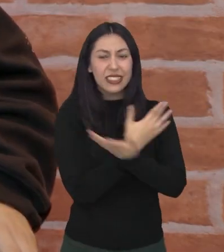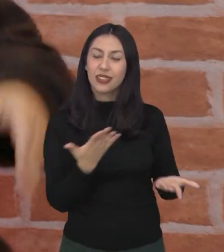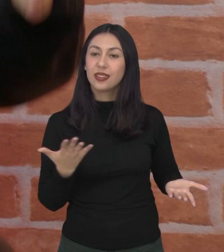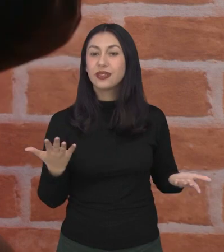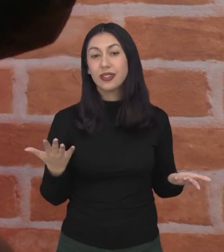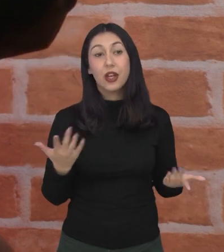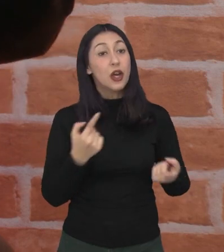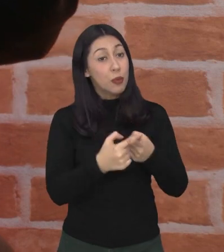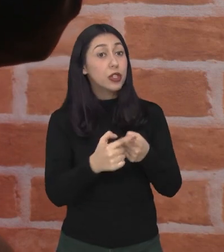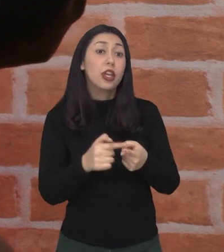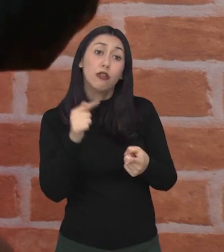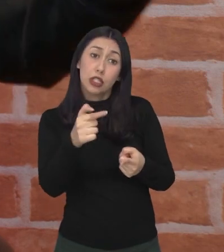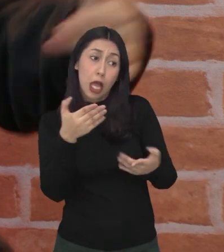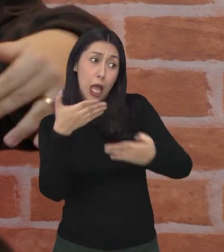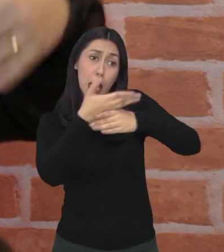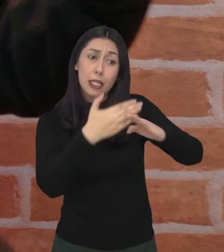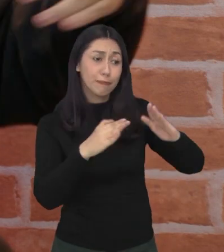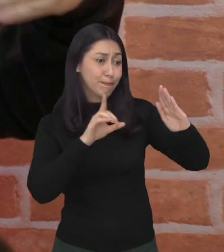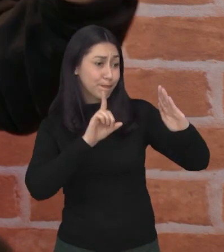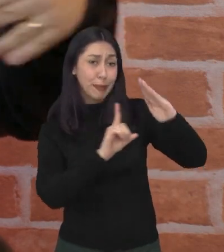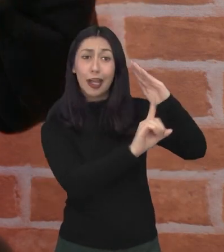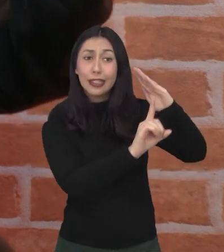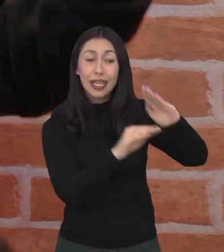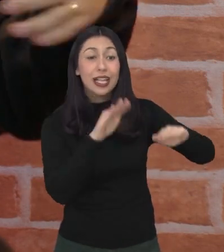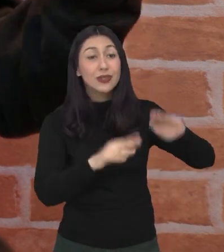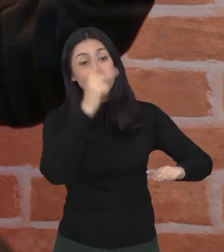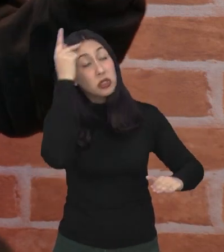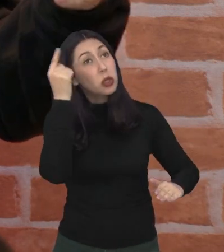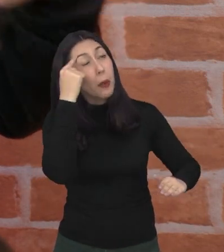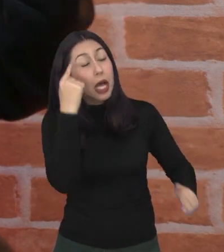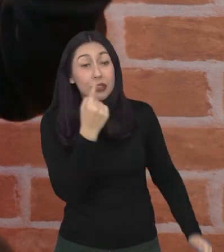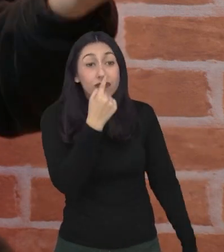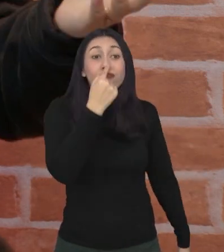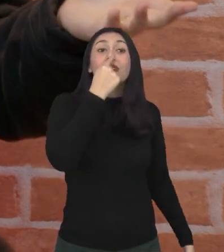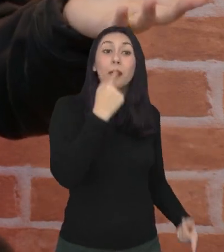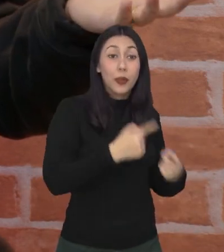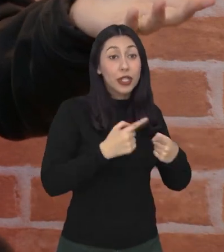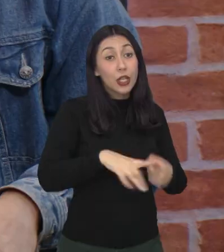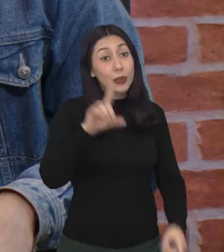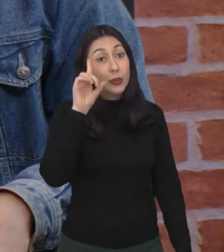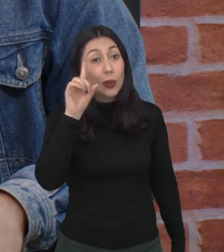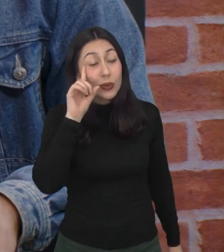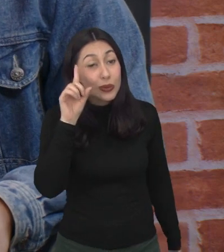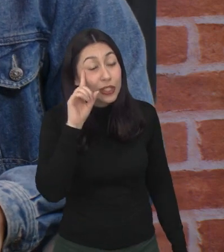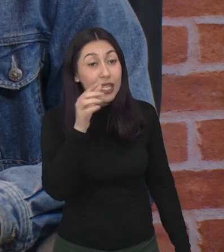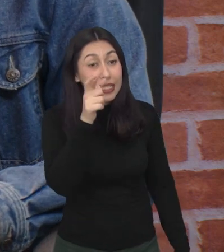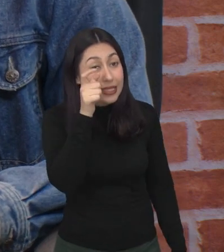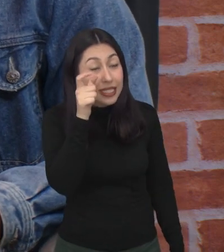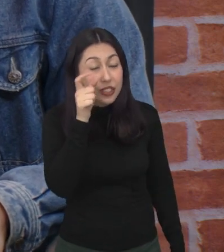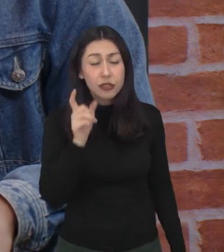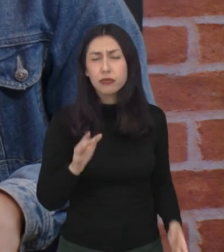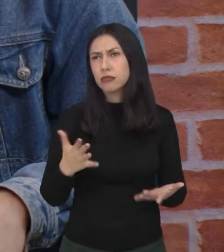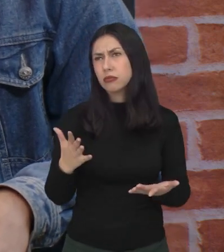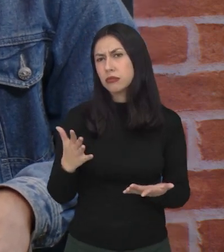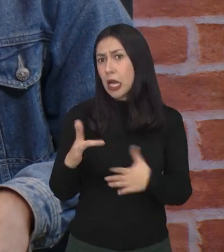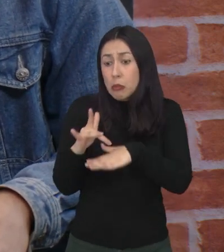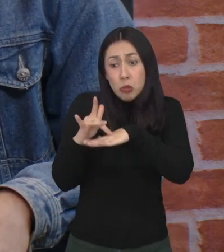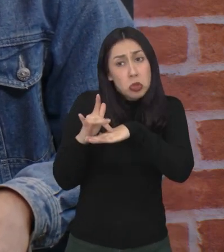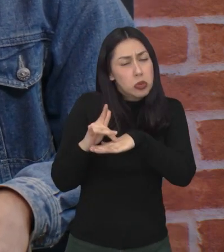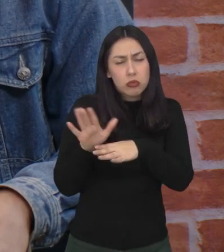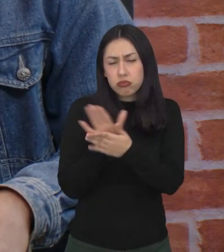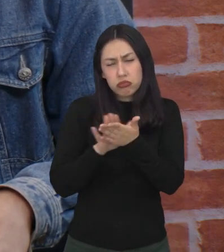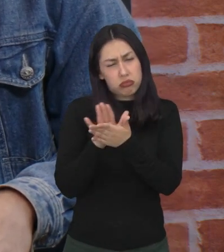minha personalidade mesmo. Eu penso, se você tá me oferecendo uma mensagem legal, carinhosa, elogiando meu trabalho, você não tinha